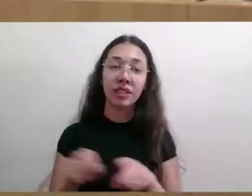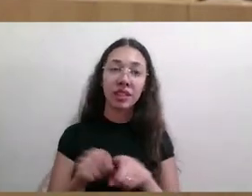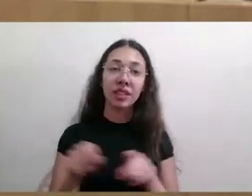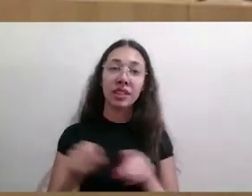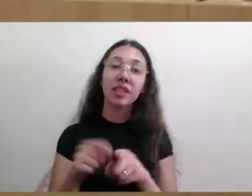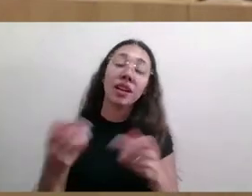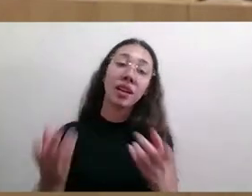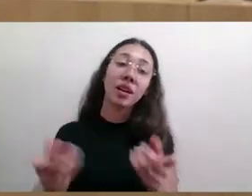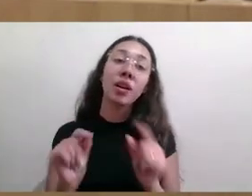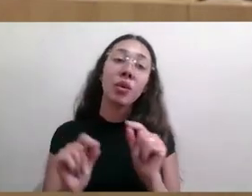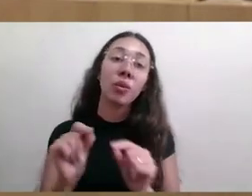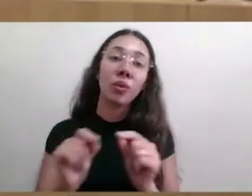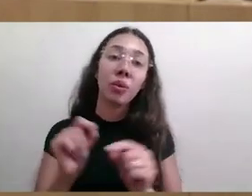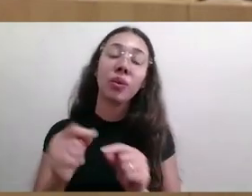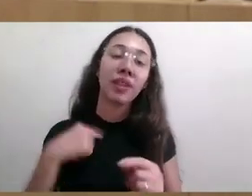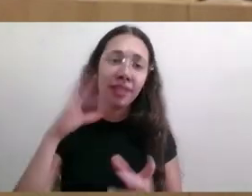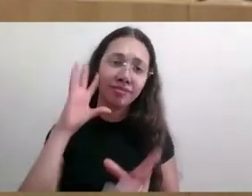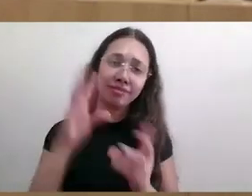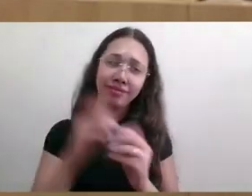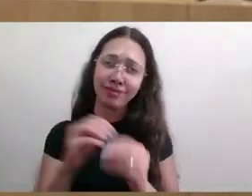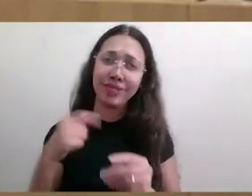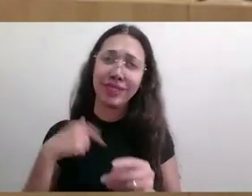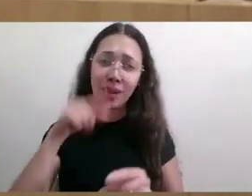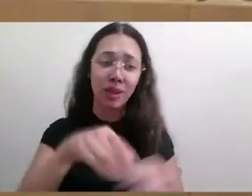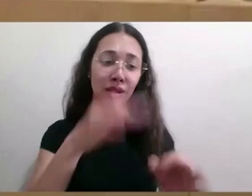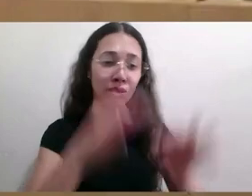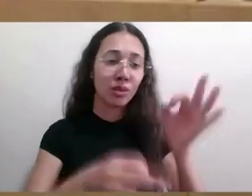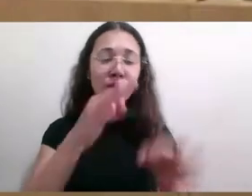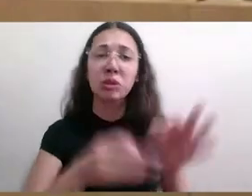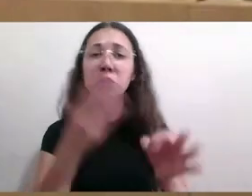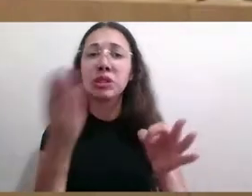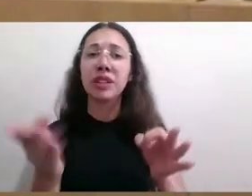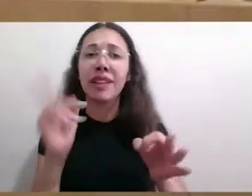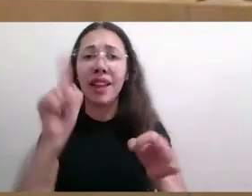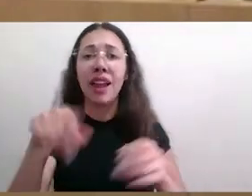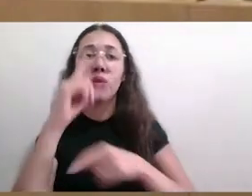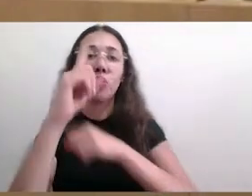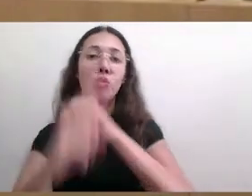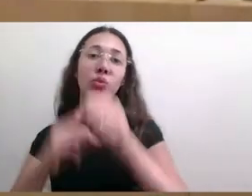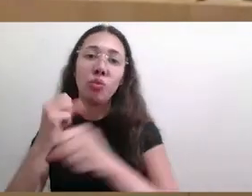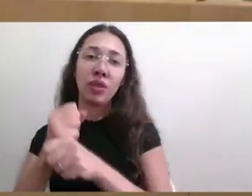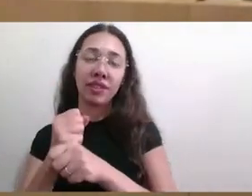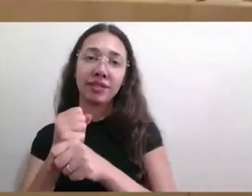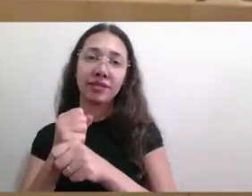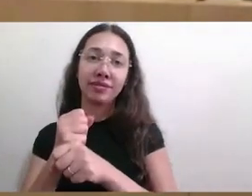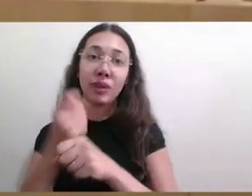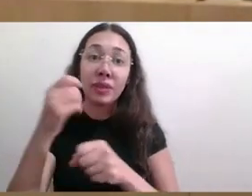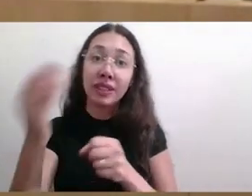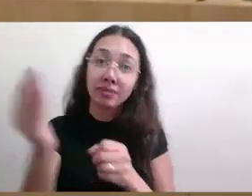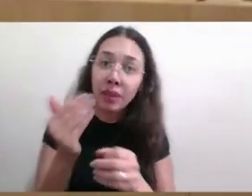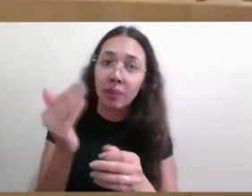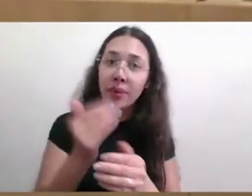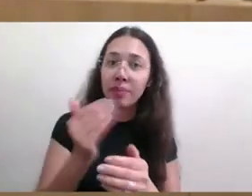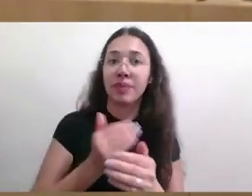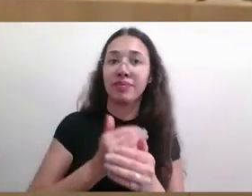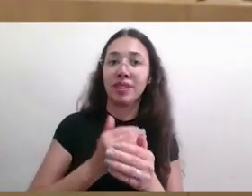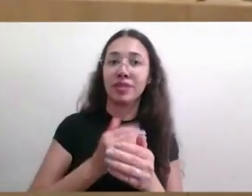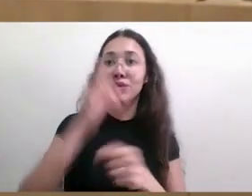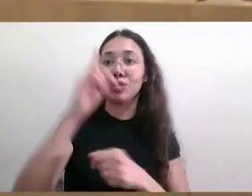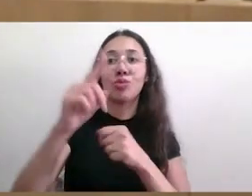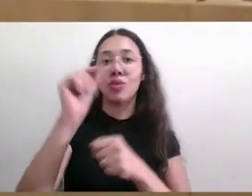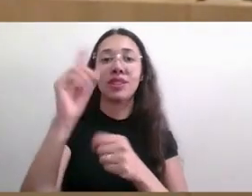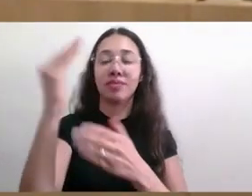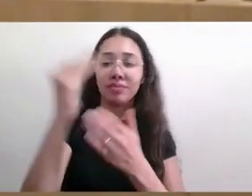por exemplo, o juizado X tem uma pauta de um ano. Evidentemente, a ideia era trazer a pauta mais próxima, então os processos que estavam mais